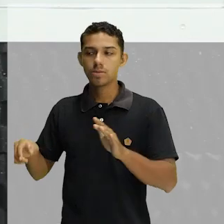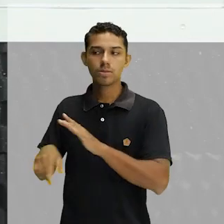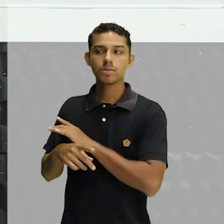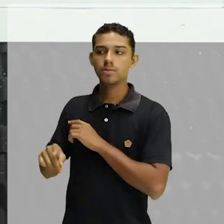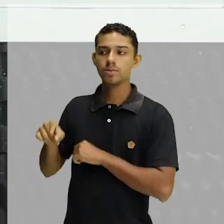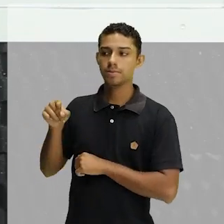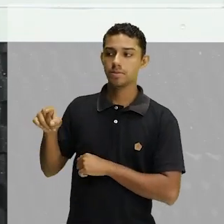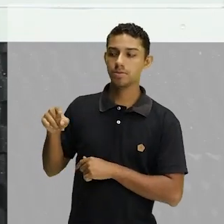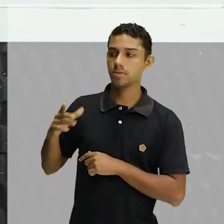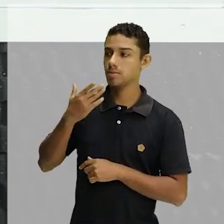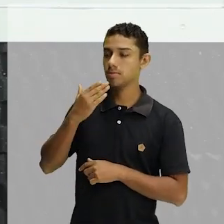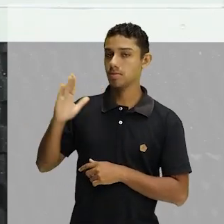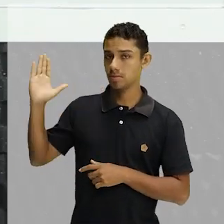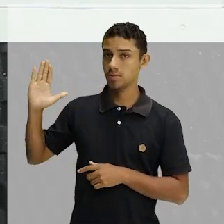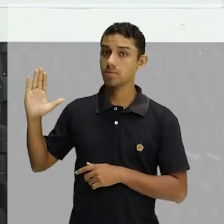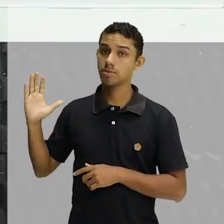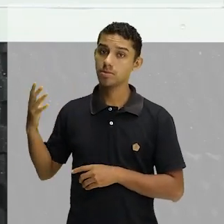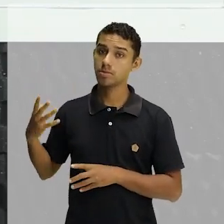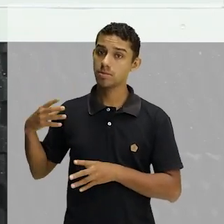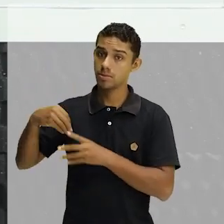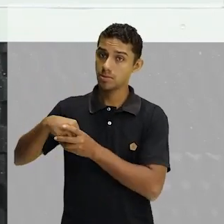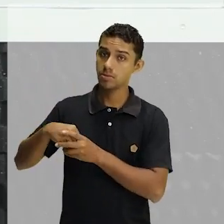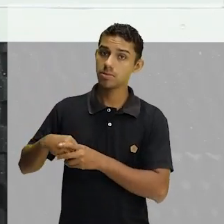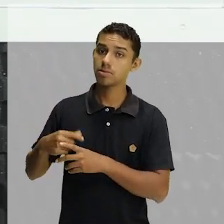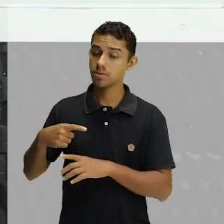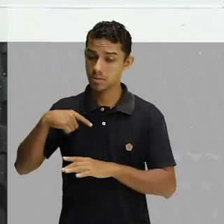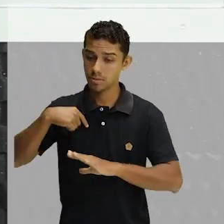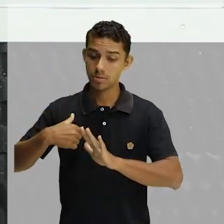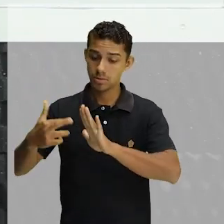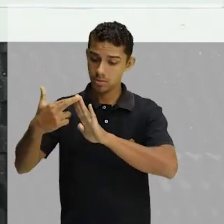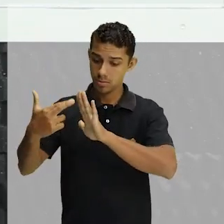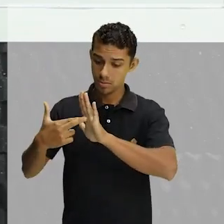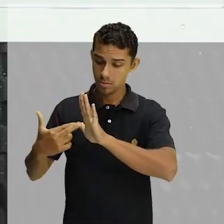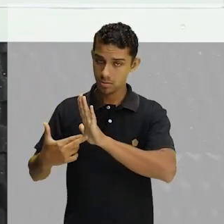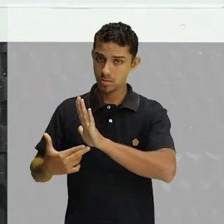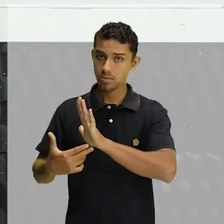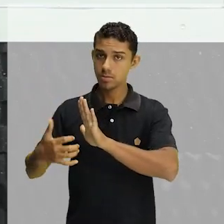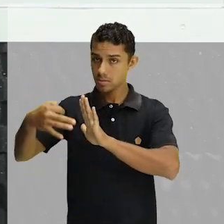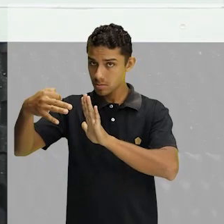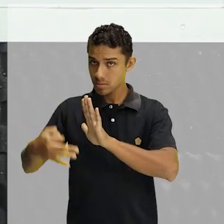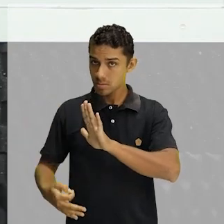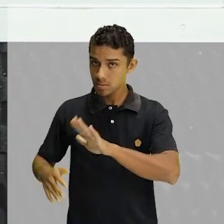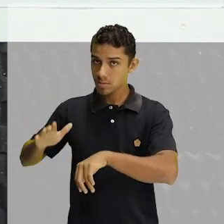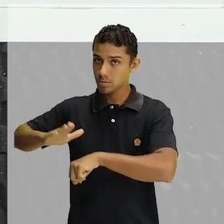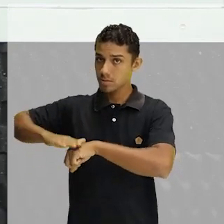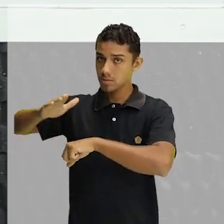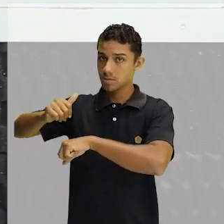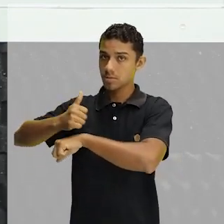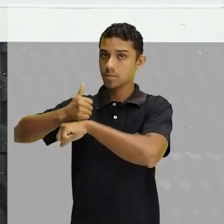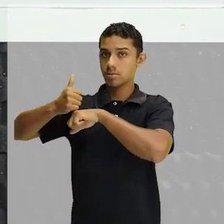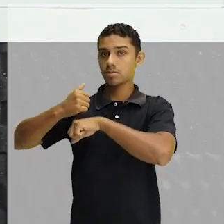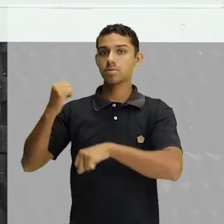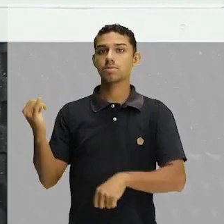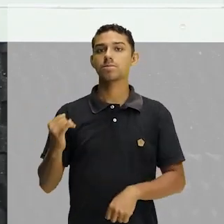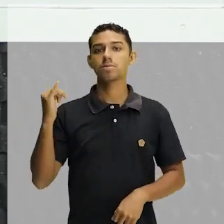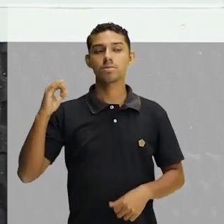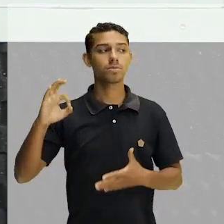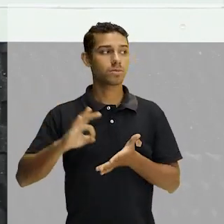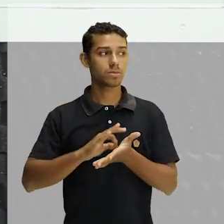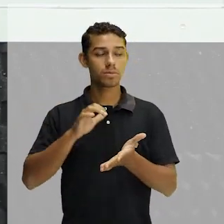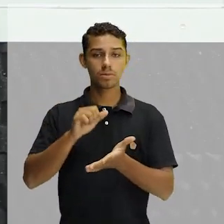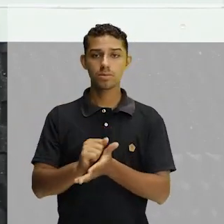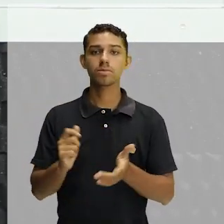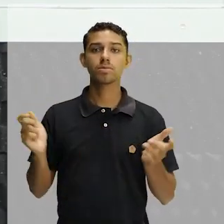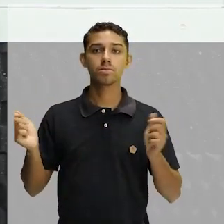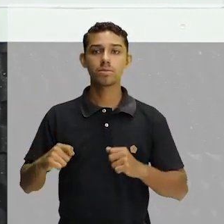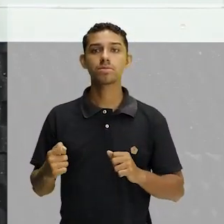propriedade, ele quer apenas que ela tenha uma regulamentação maior. Então, o nosso amigo Rousseau, ele precisa aqui ser